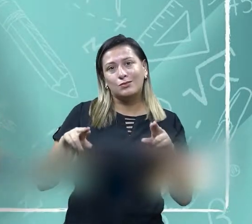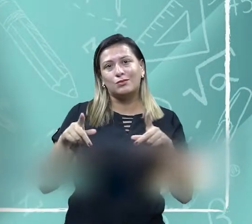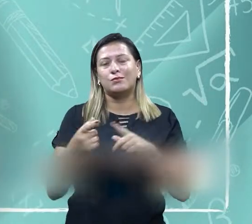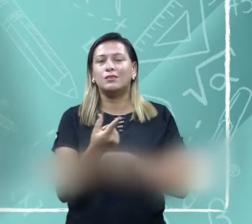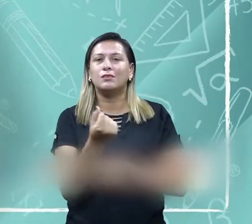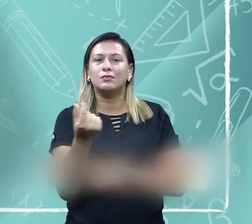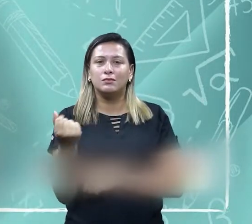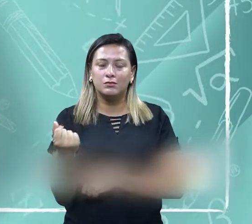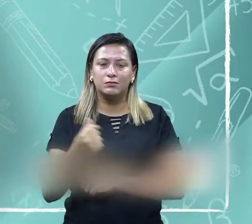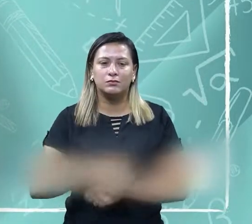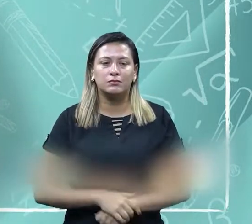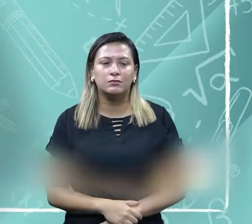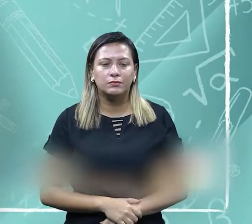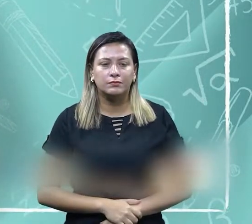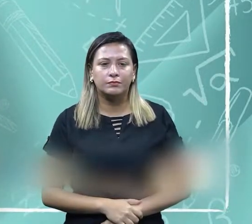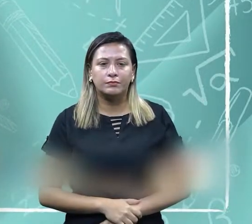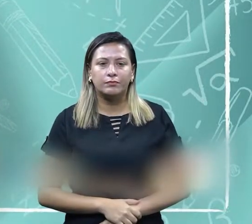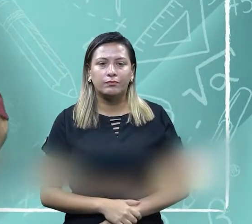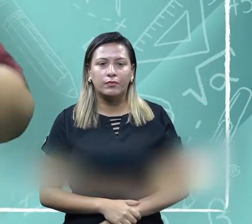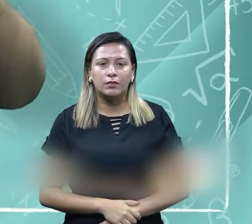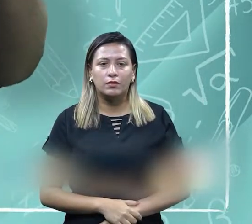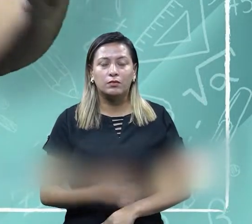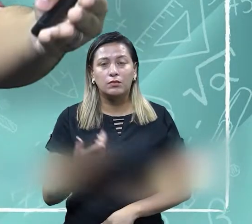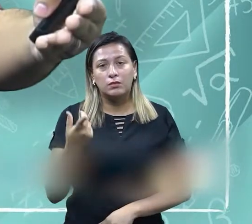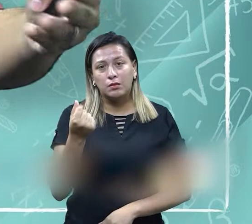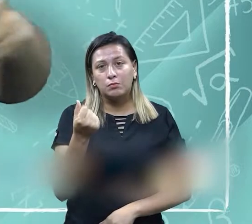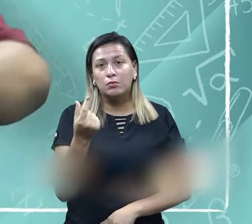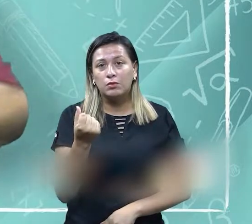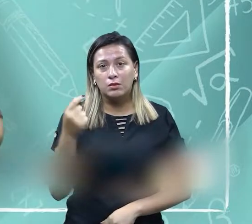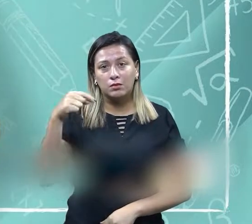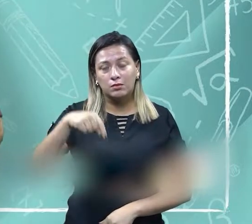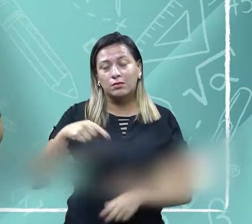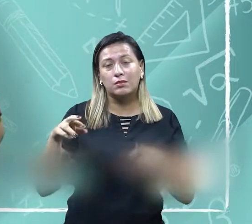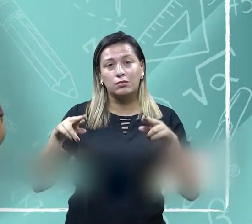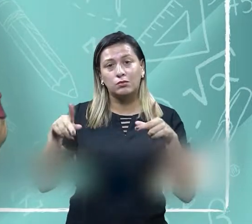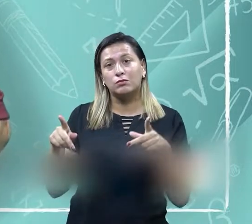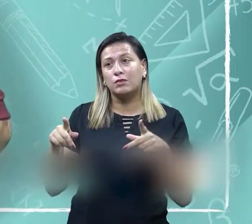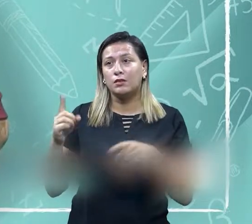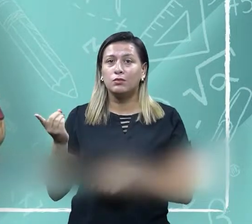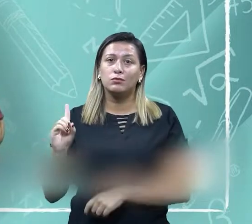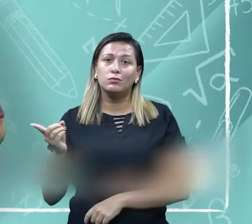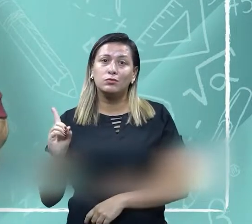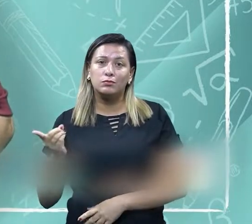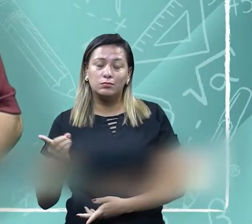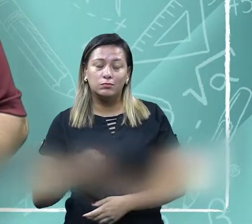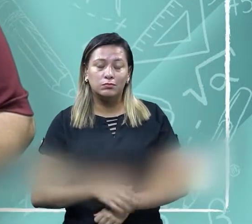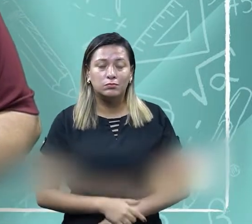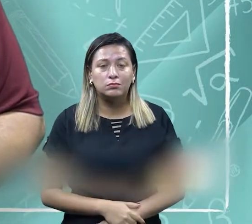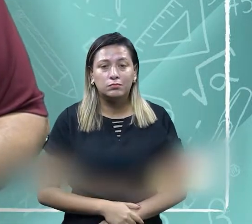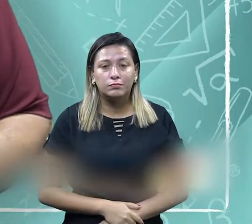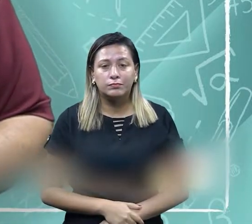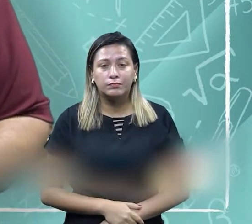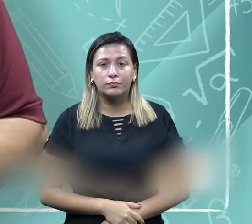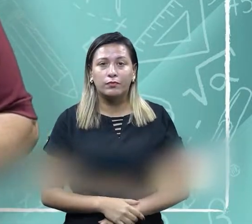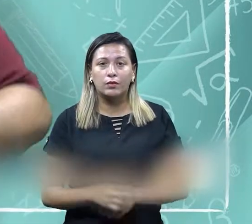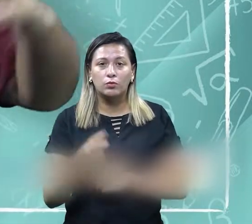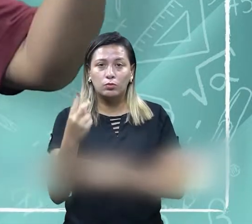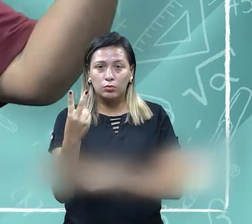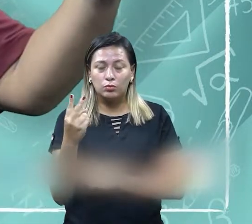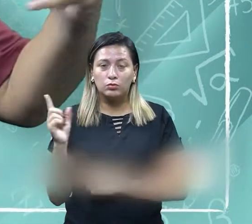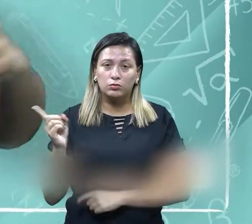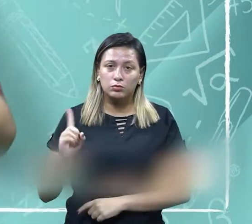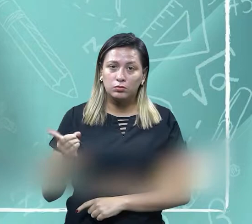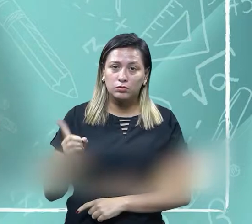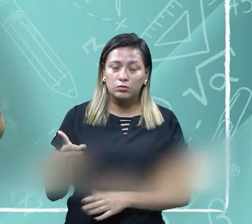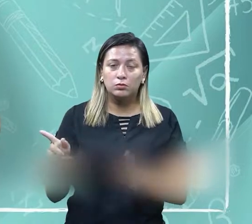Então, o peso que eu tenho da minha moeda não é o mesmo peso que tem, por exemplo, do dólar. Então, $2 para um